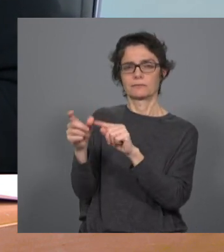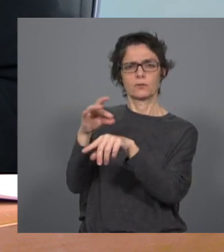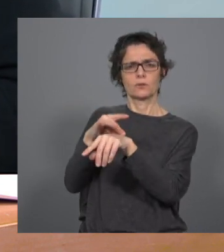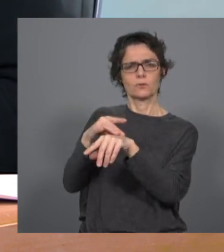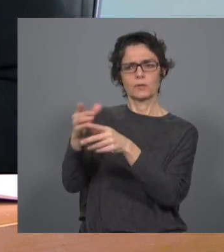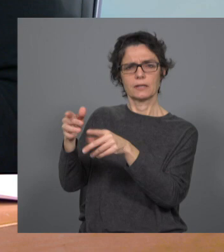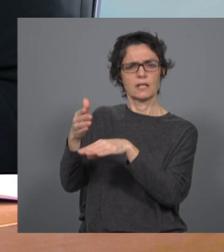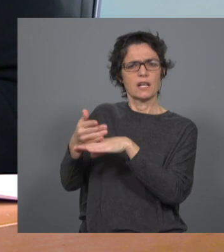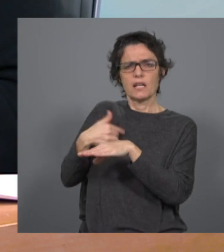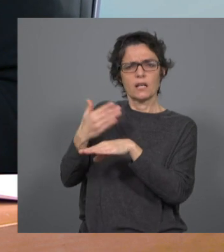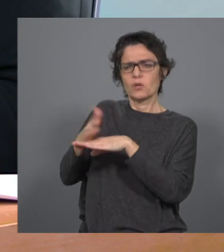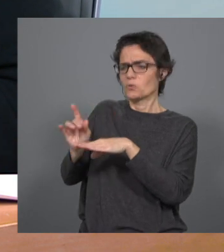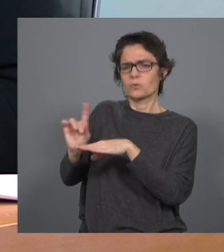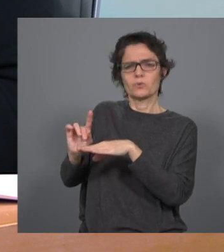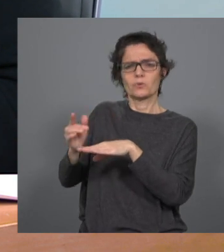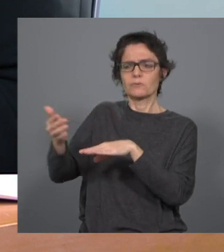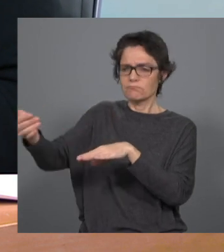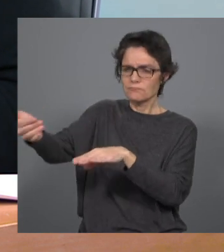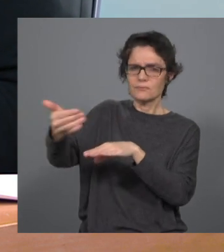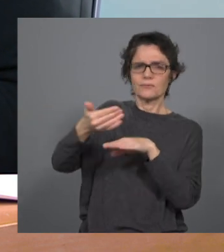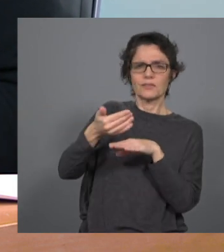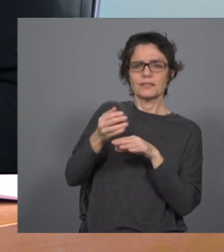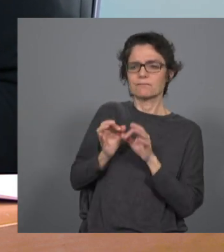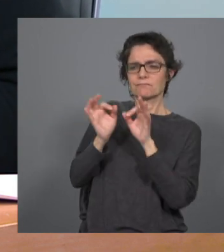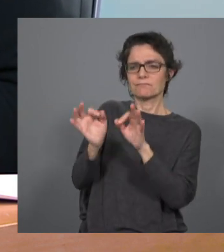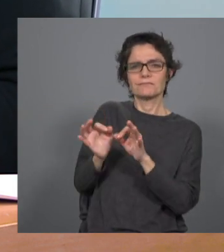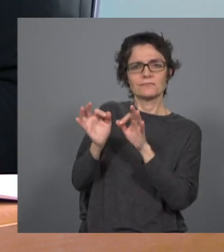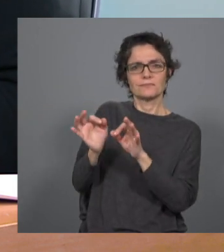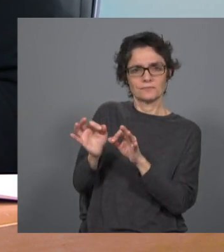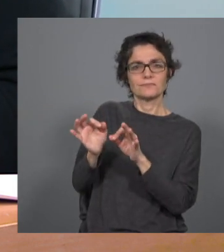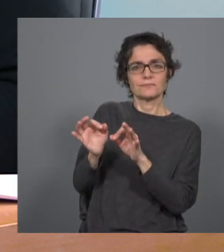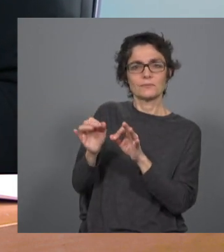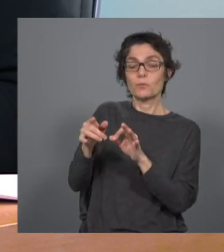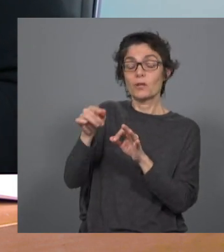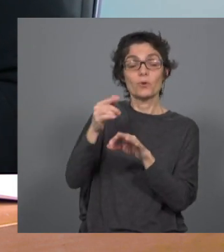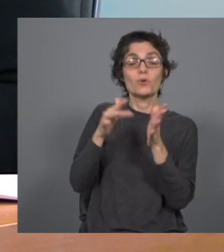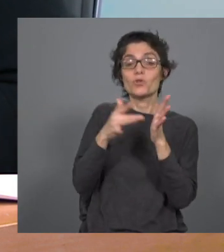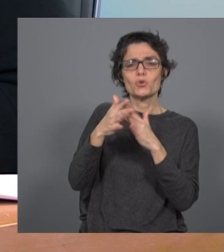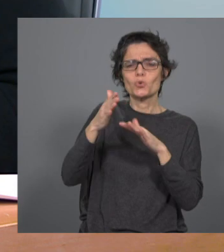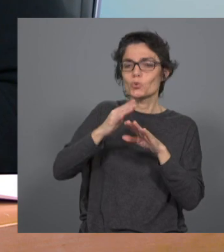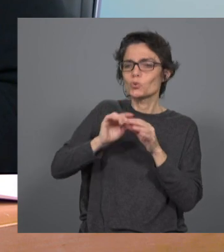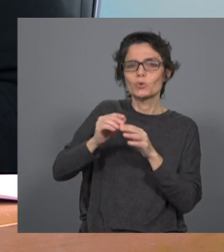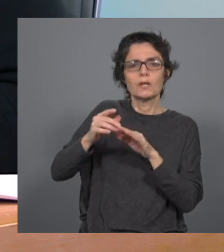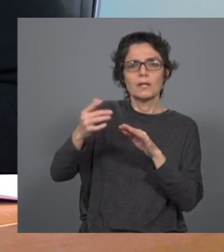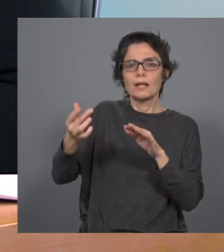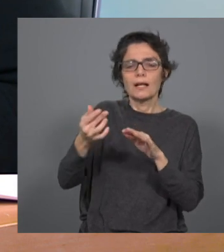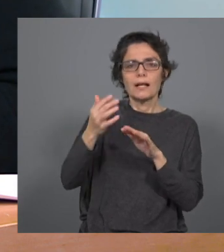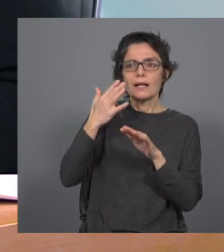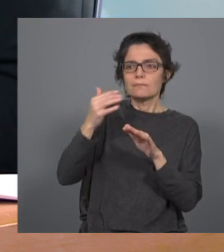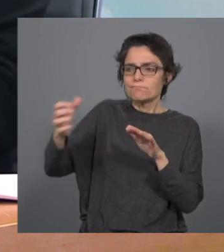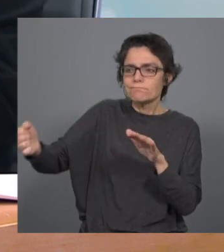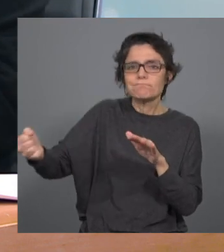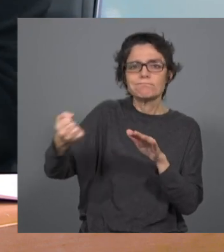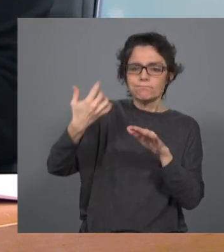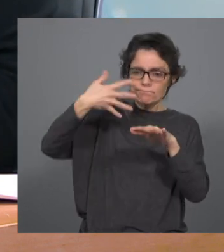consegue separar estas realidades. E por isso não humilha, não condena nem afasta, mas reintegra a pessoa socialmente.